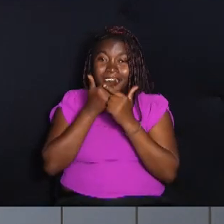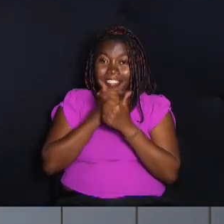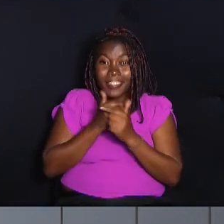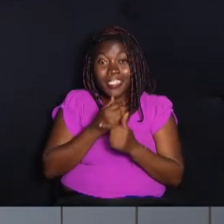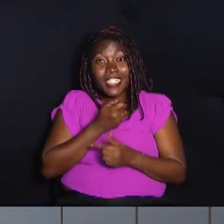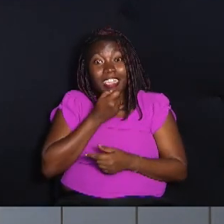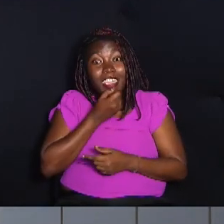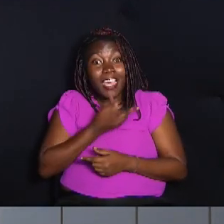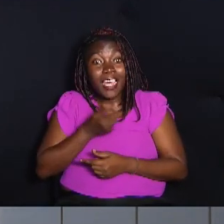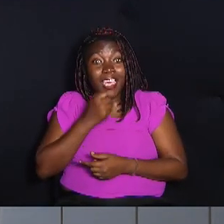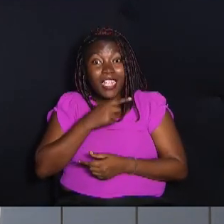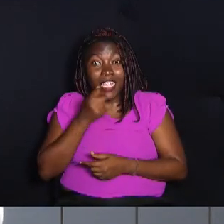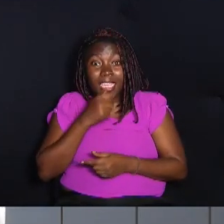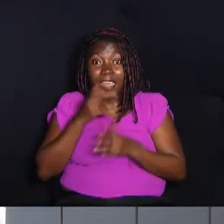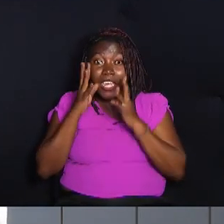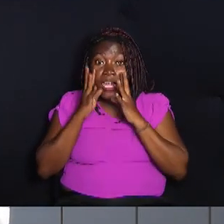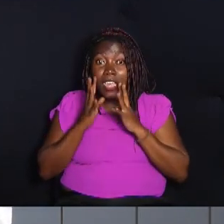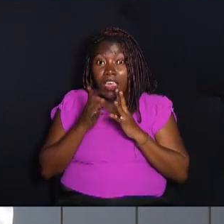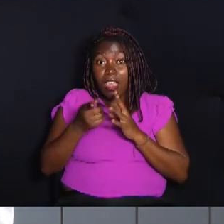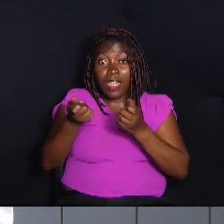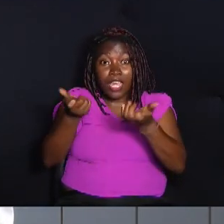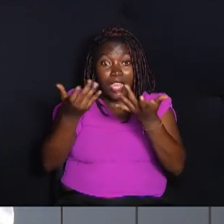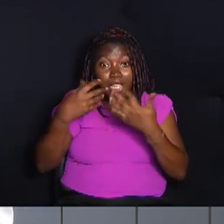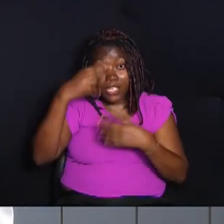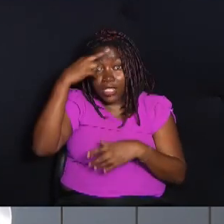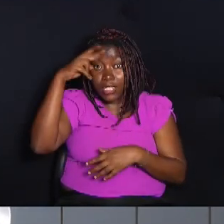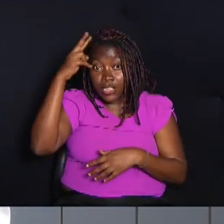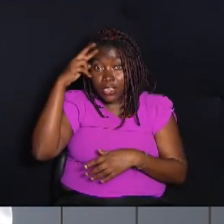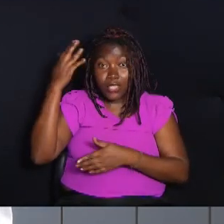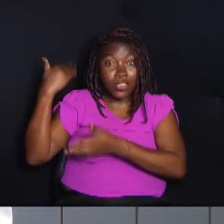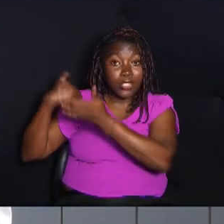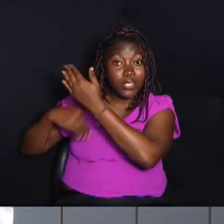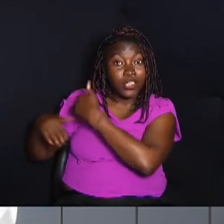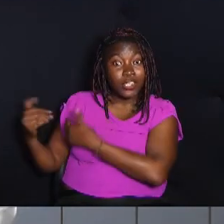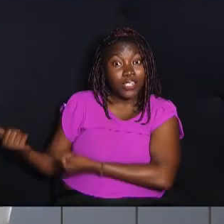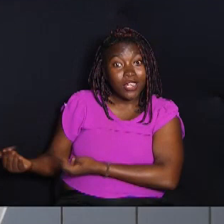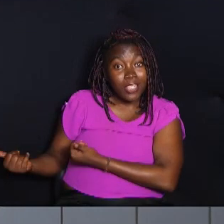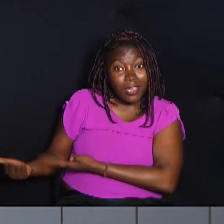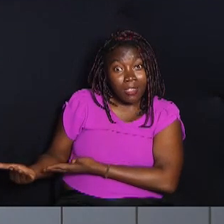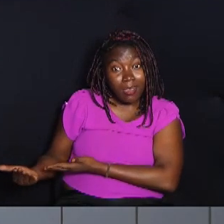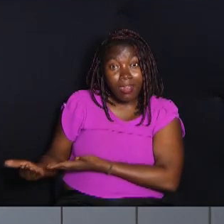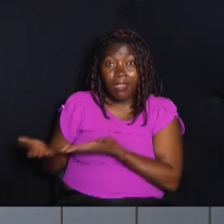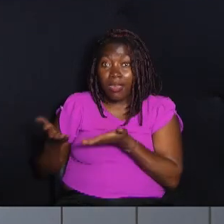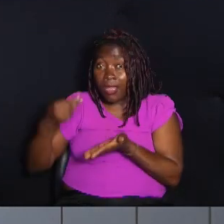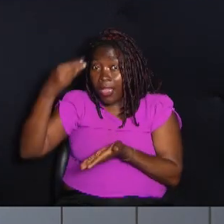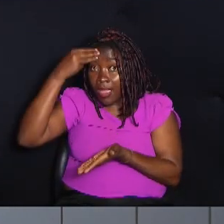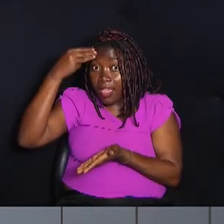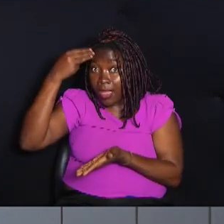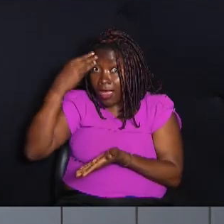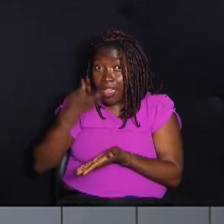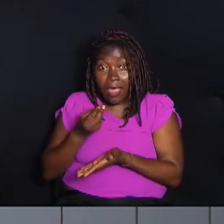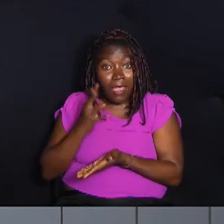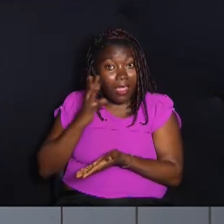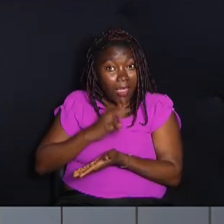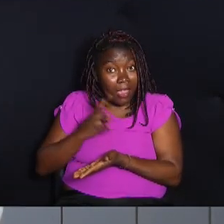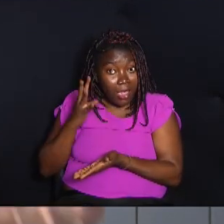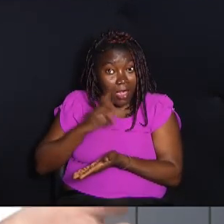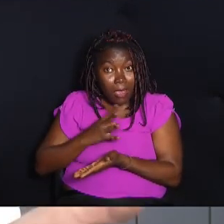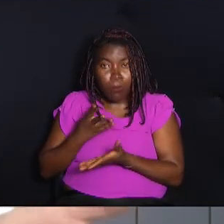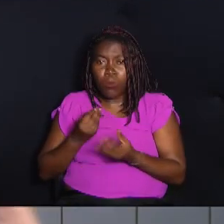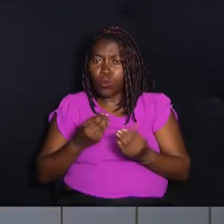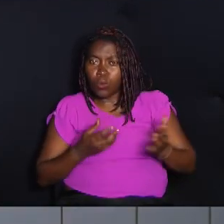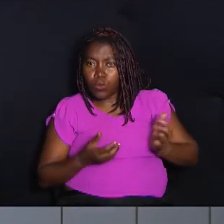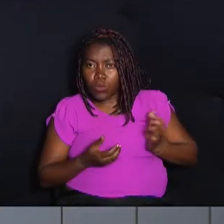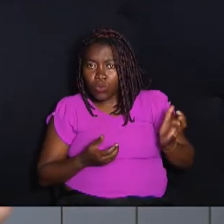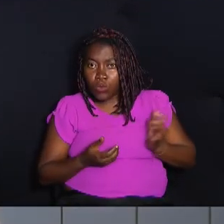piada, escutava ela contando as histórias de quando ela era jovem. Essa memória é muito bacana. É muito rica.